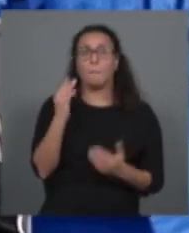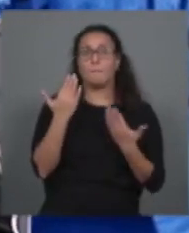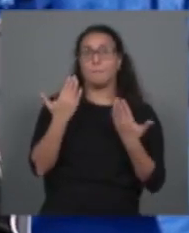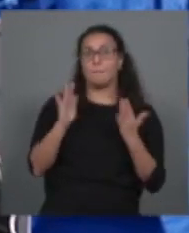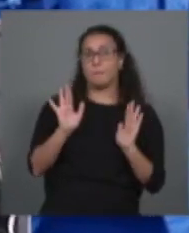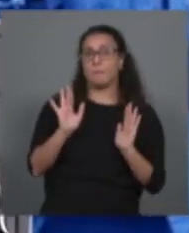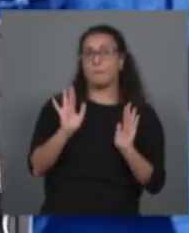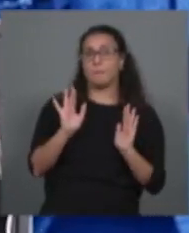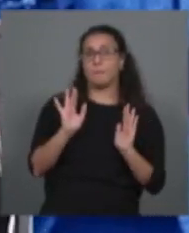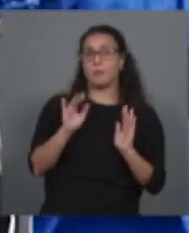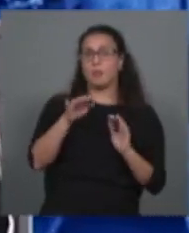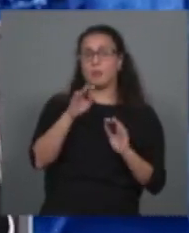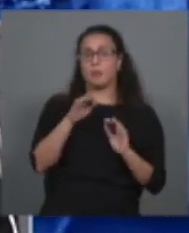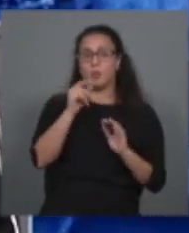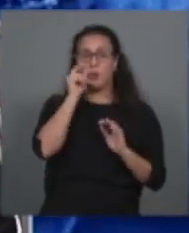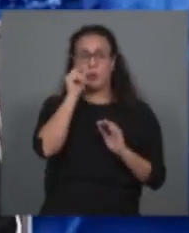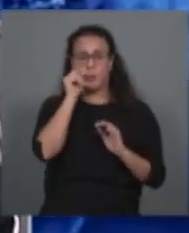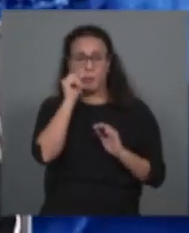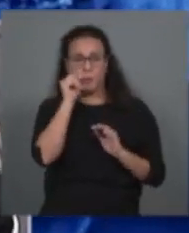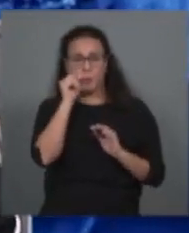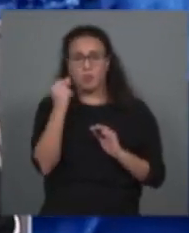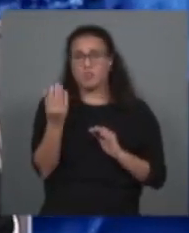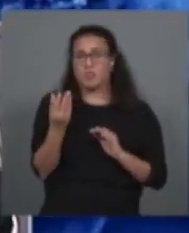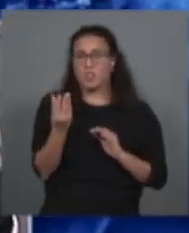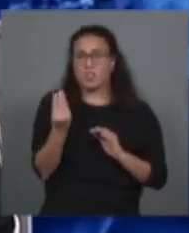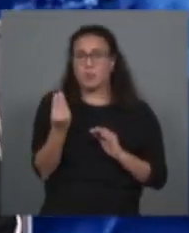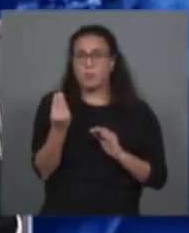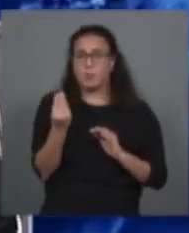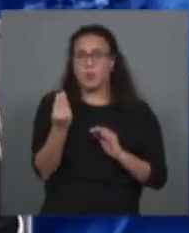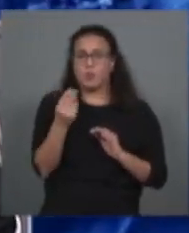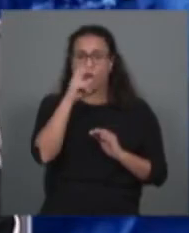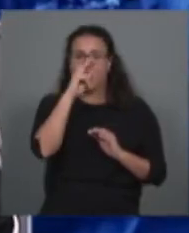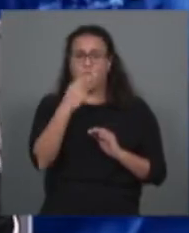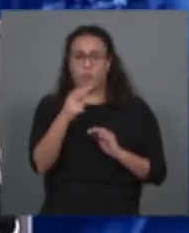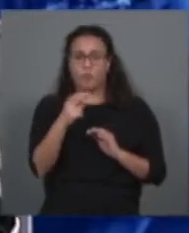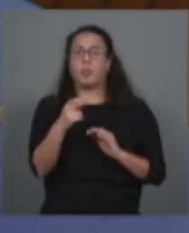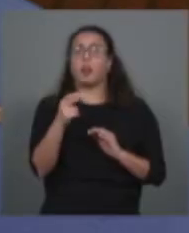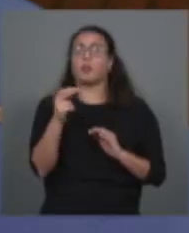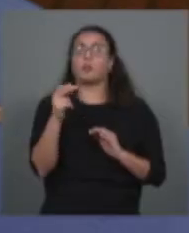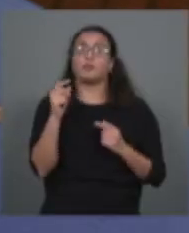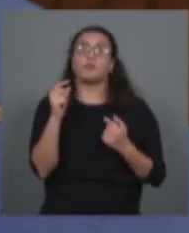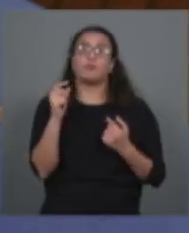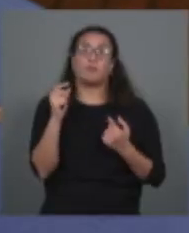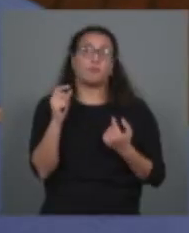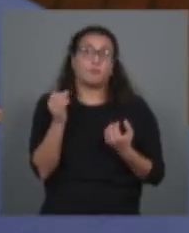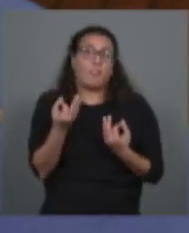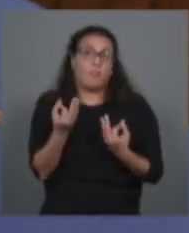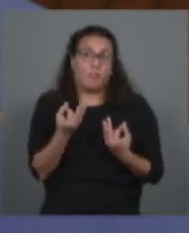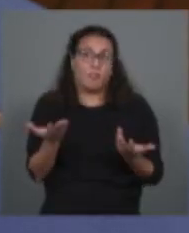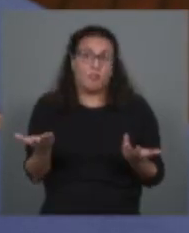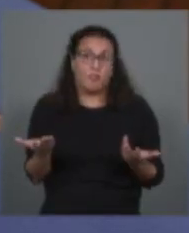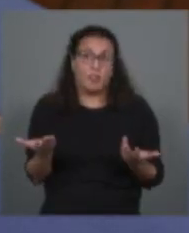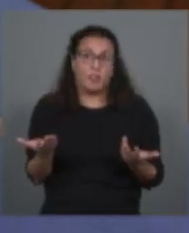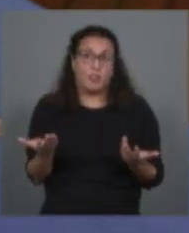tem medo também é frágil. Portanto, o medo é uma fragilidade. Portanto, é importante, penso, de facto, agir